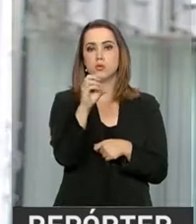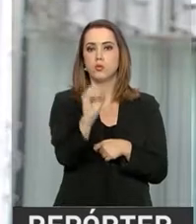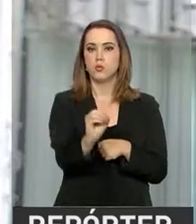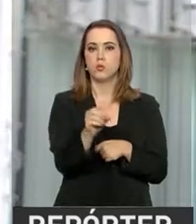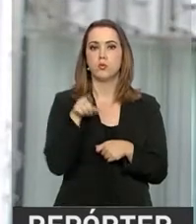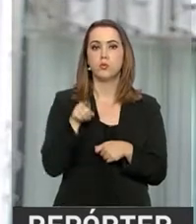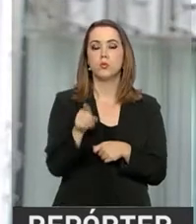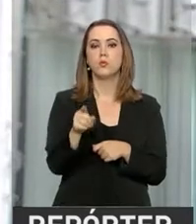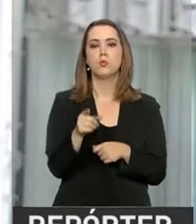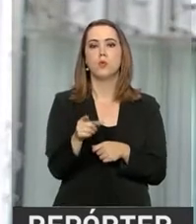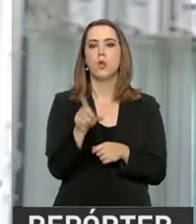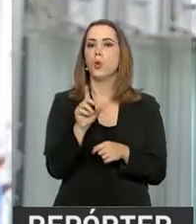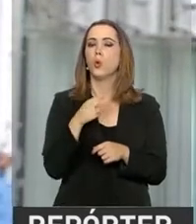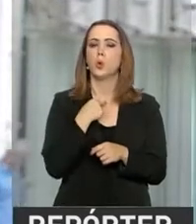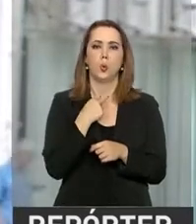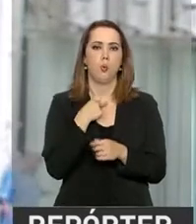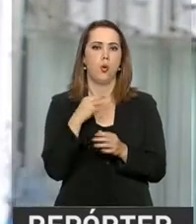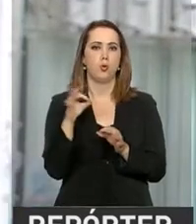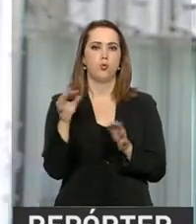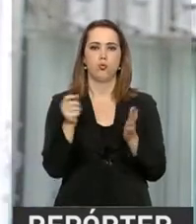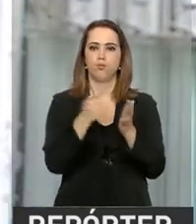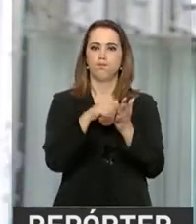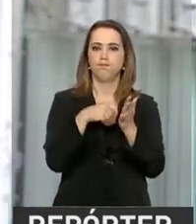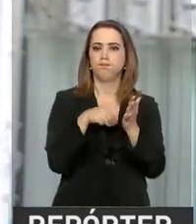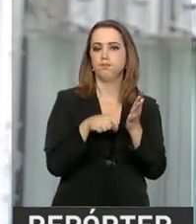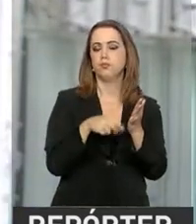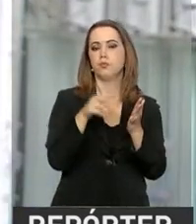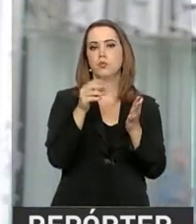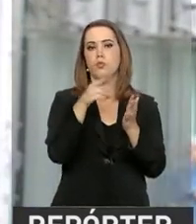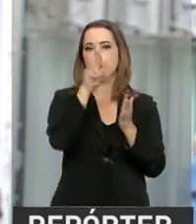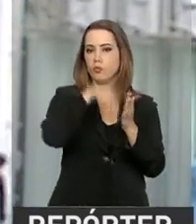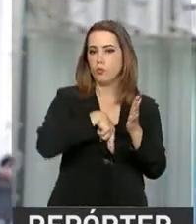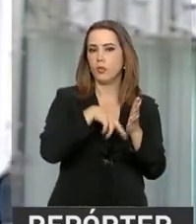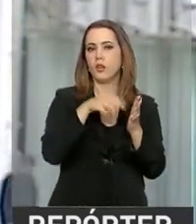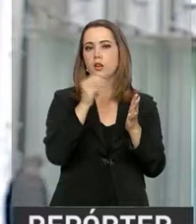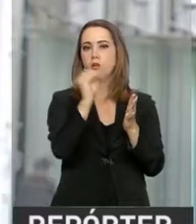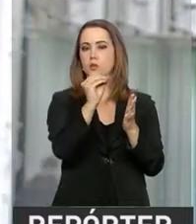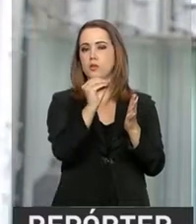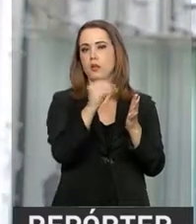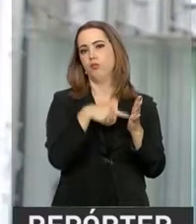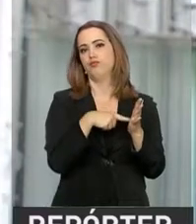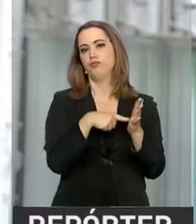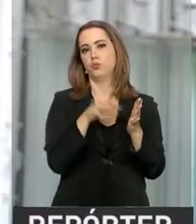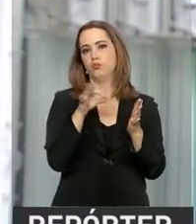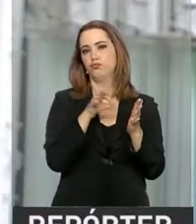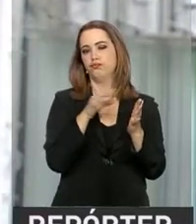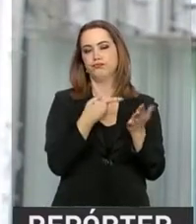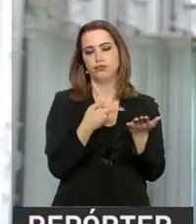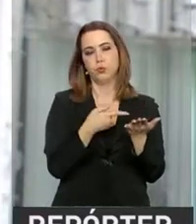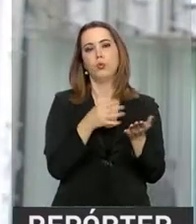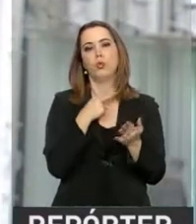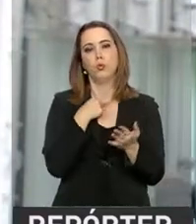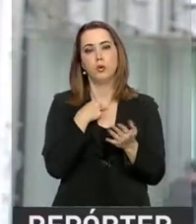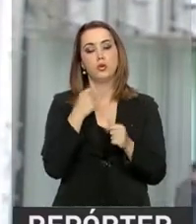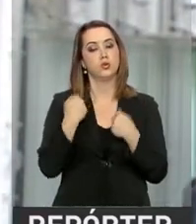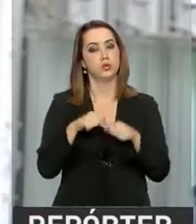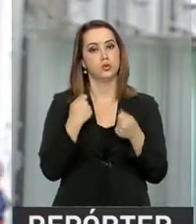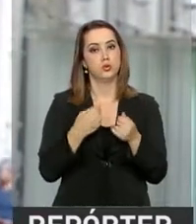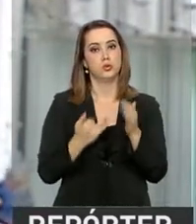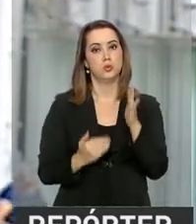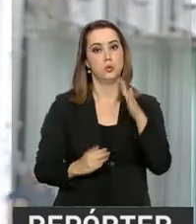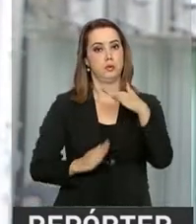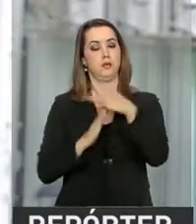pontos não podem ter tirado zero na redação e precisam ter renda familiar mensal bruta de até três salários mínimos